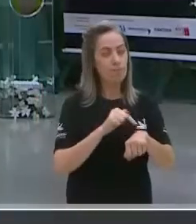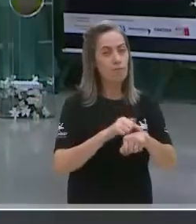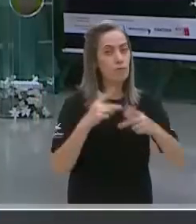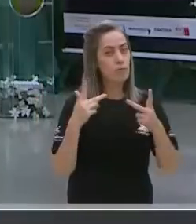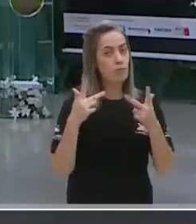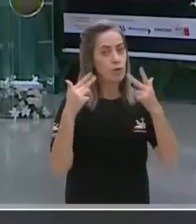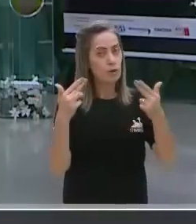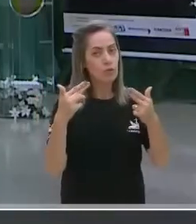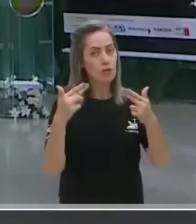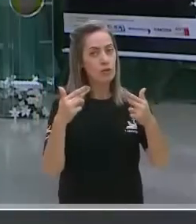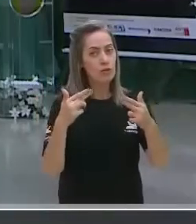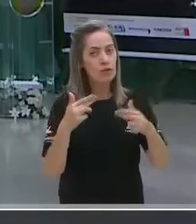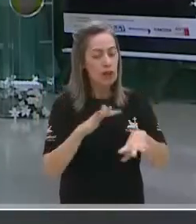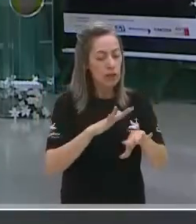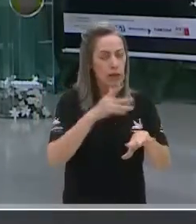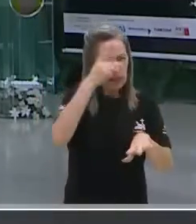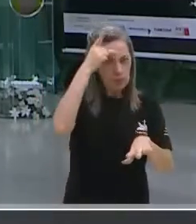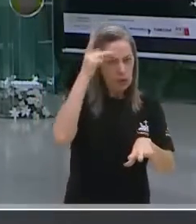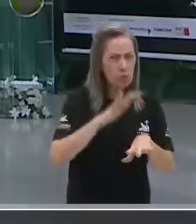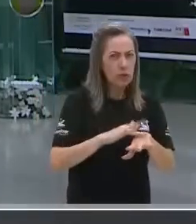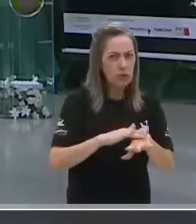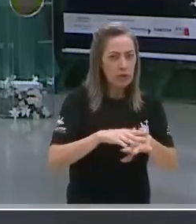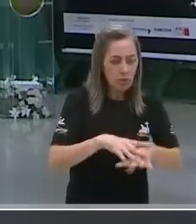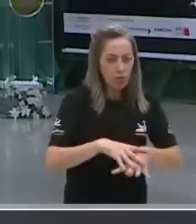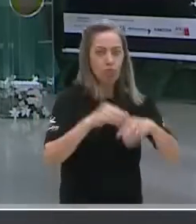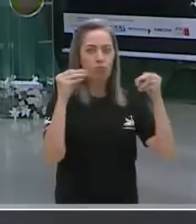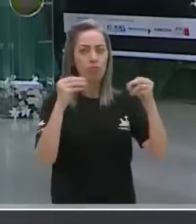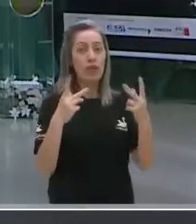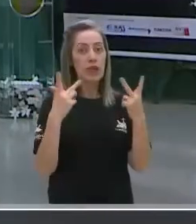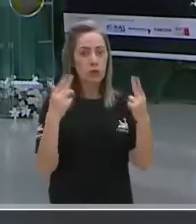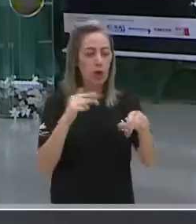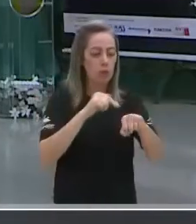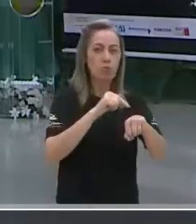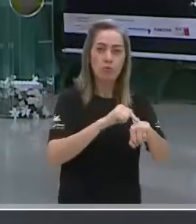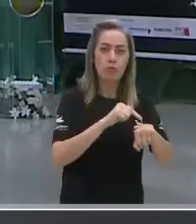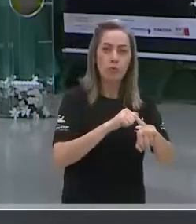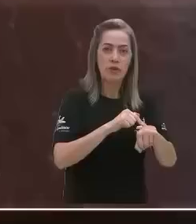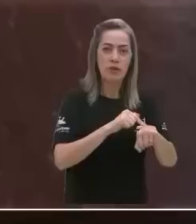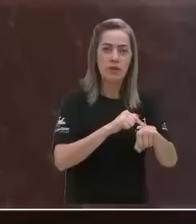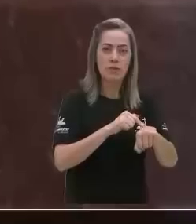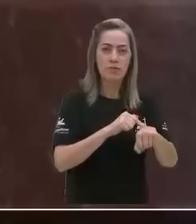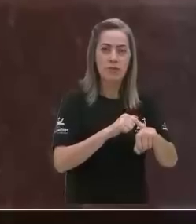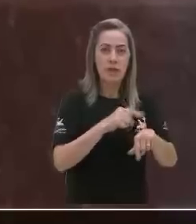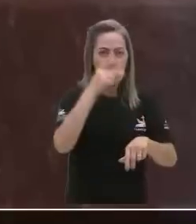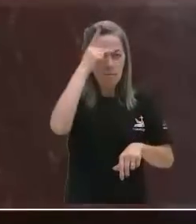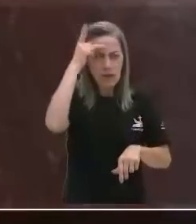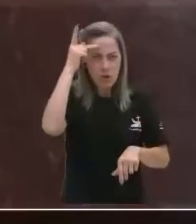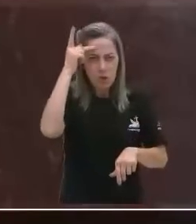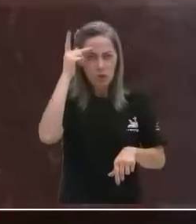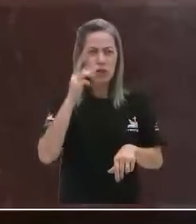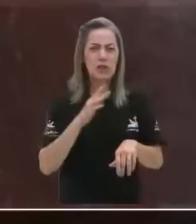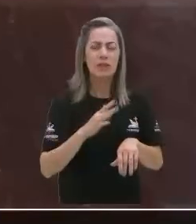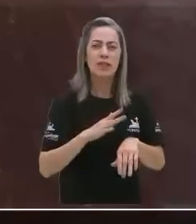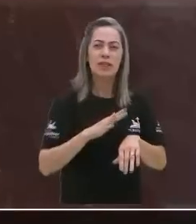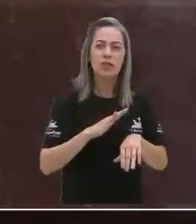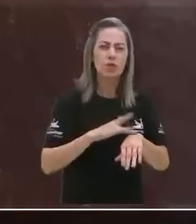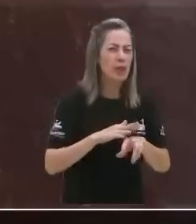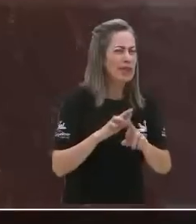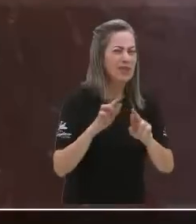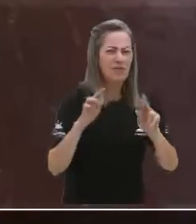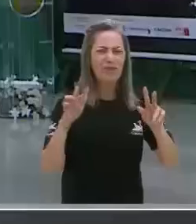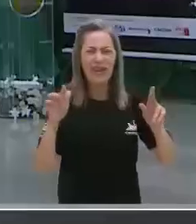curou os doentes. Na mesma hora, curou os enfermos. Na mesma